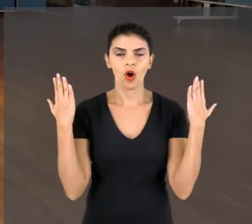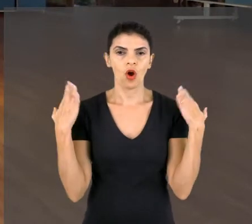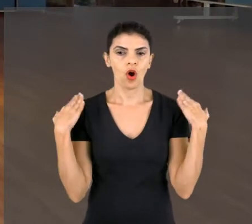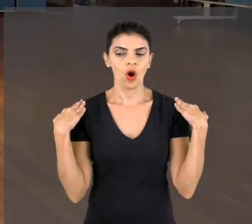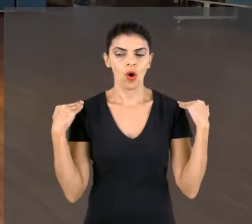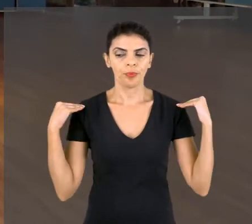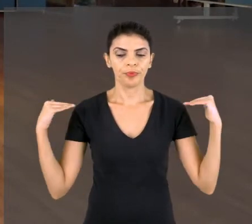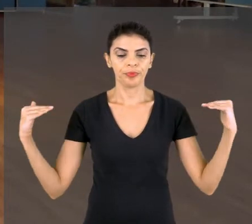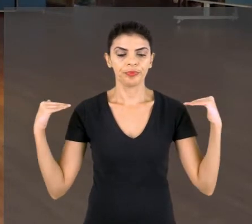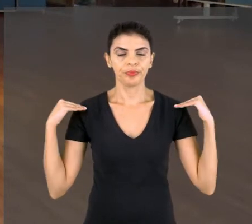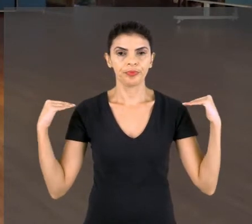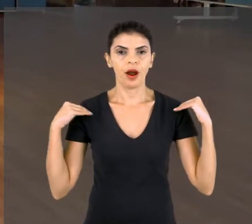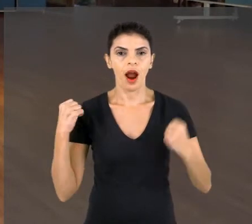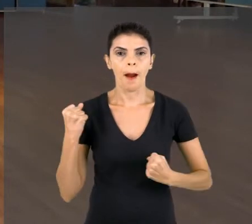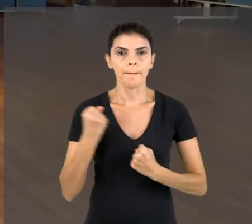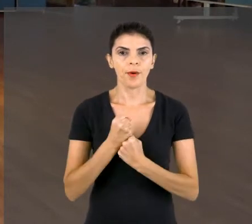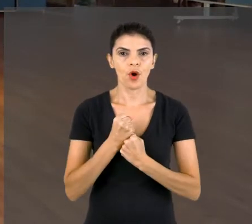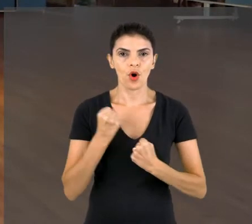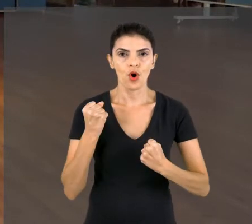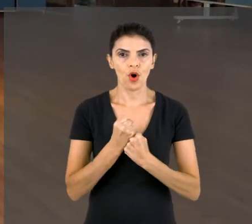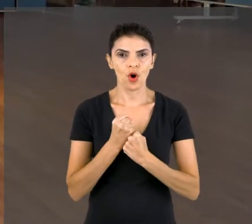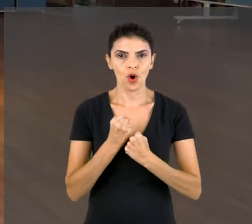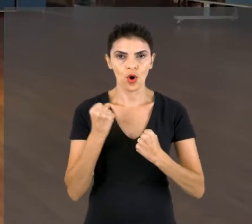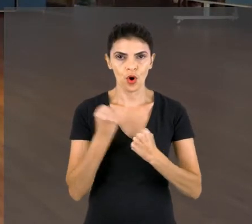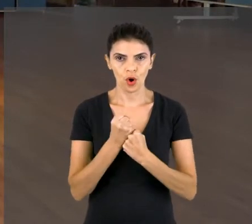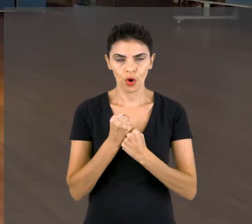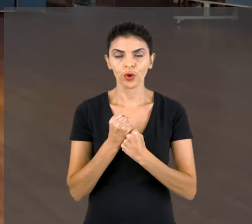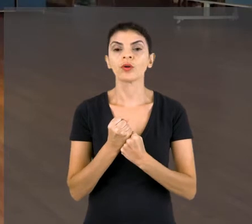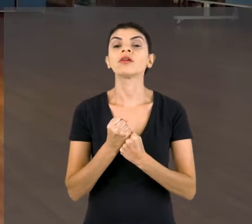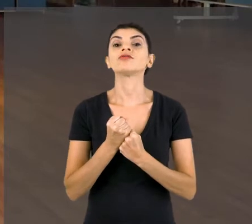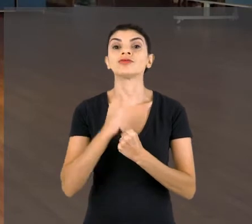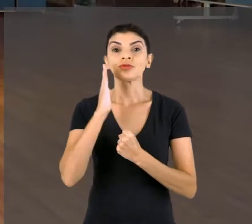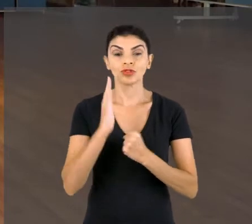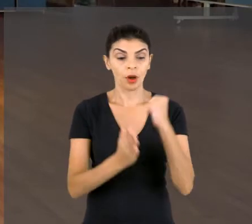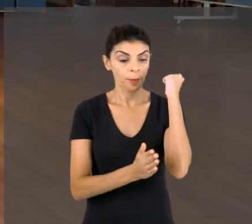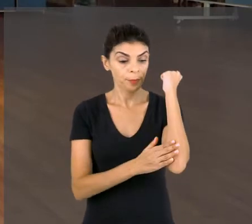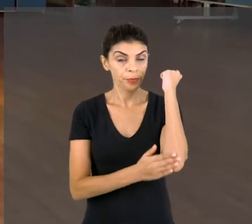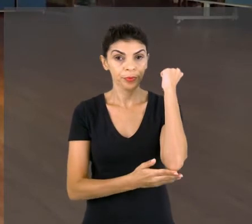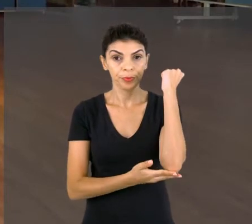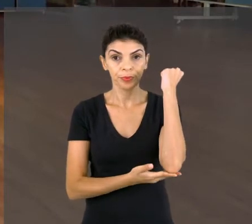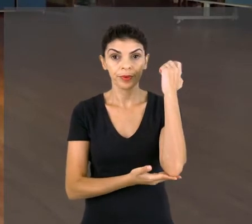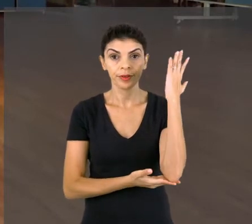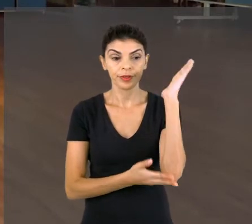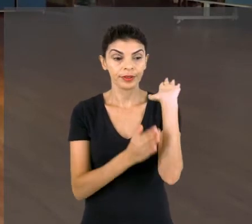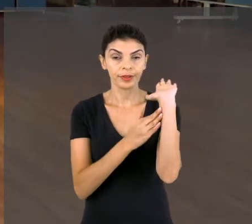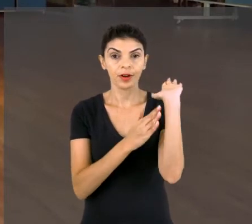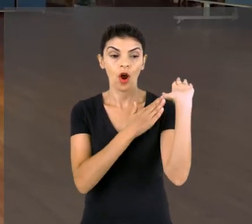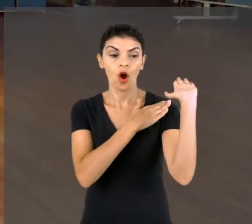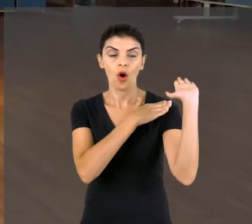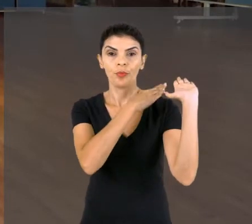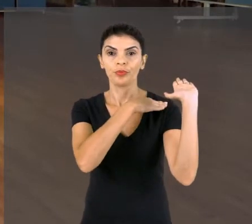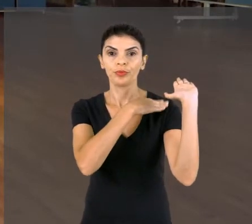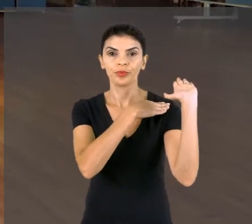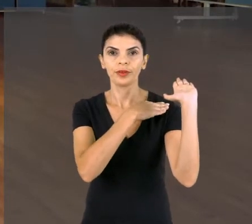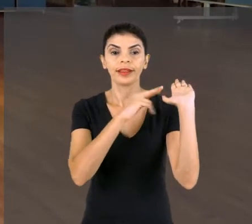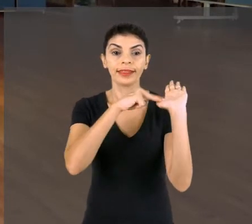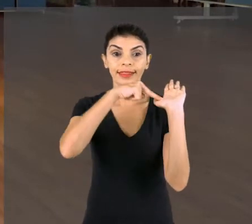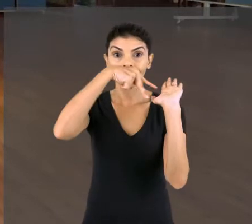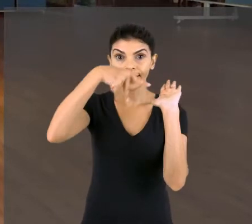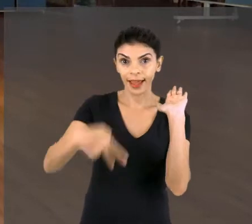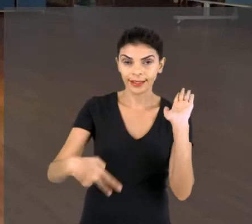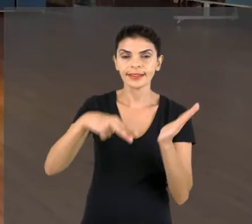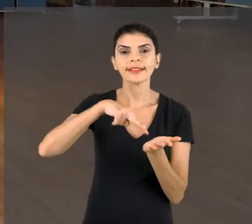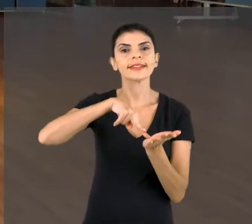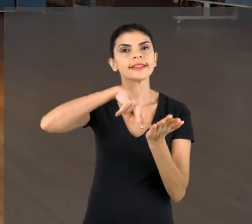os ombros e as escápulas bem apoiadas no chão e o punho bem acima do ombro. E para